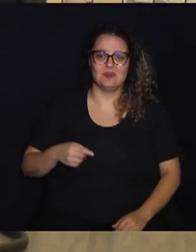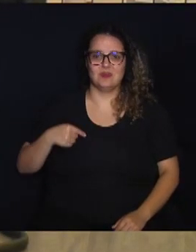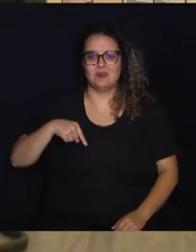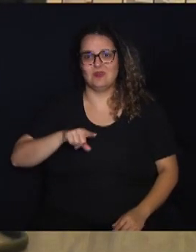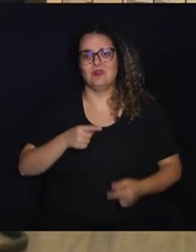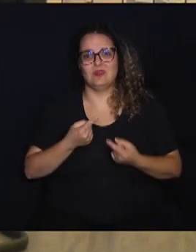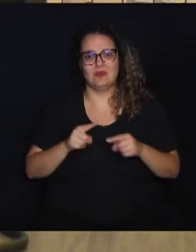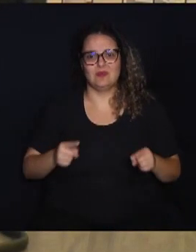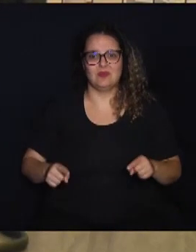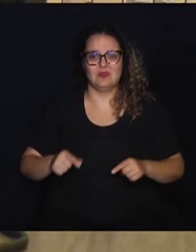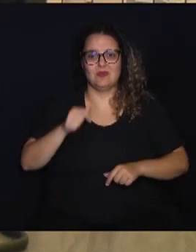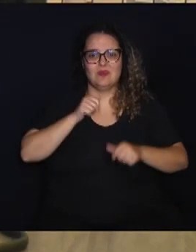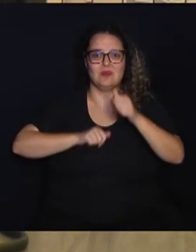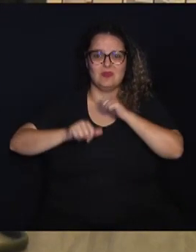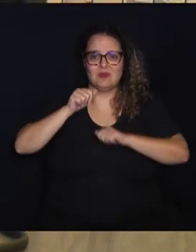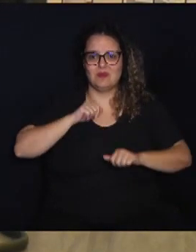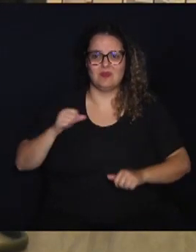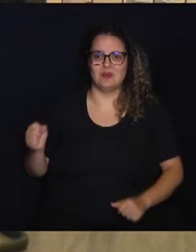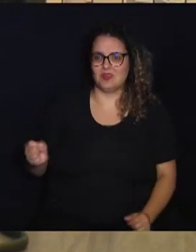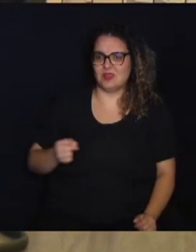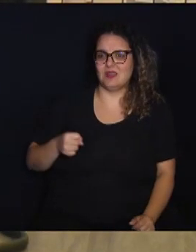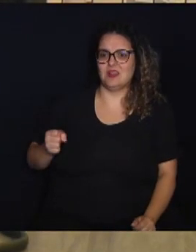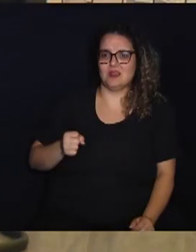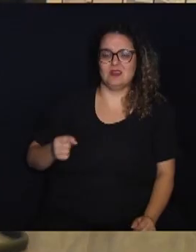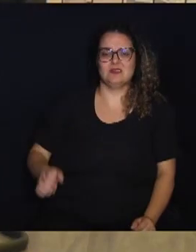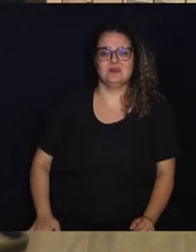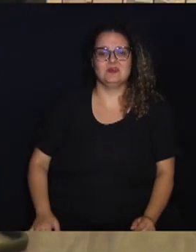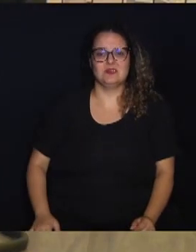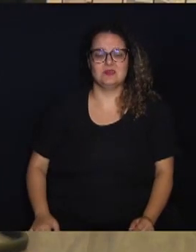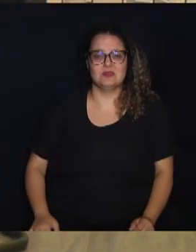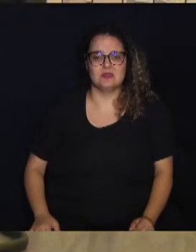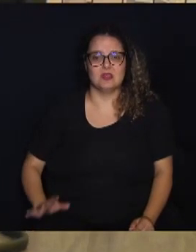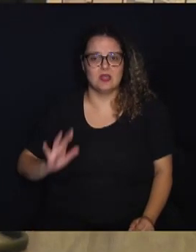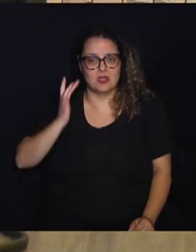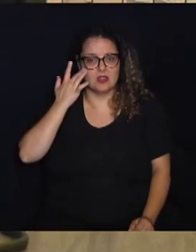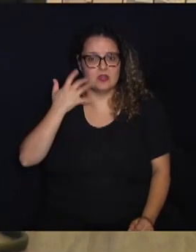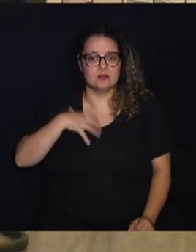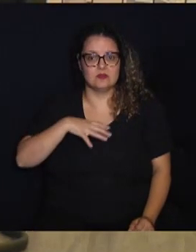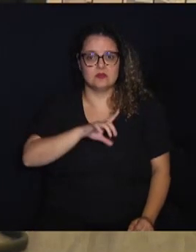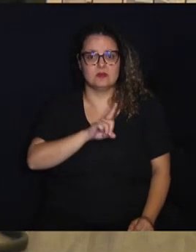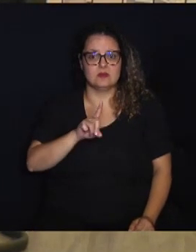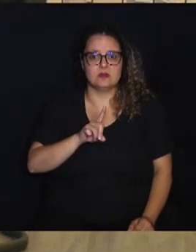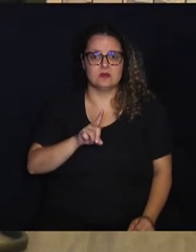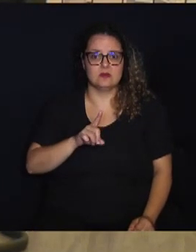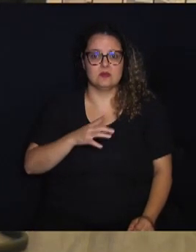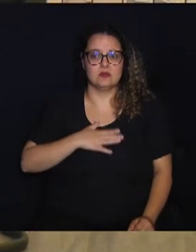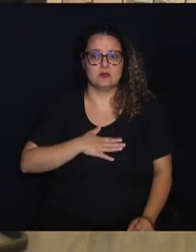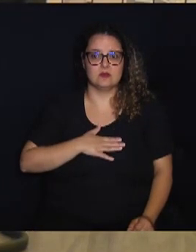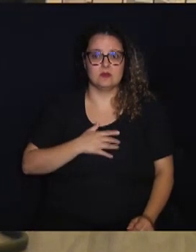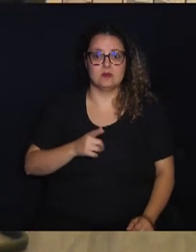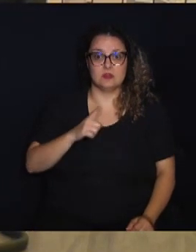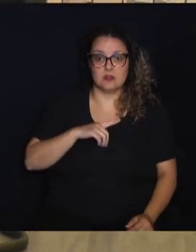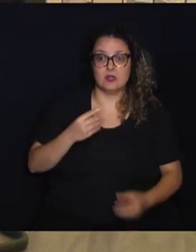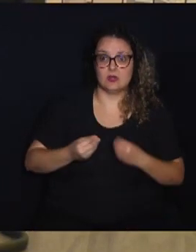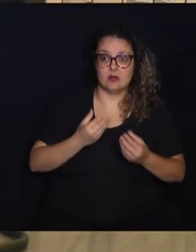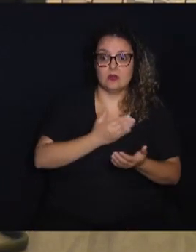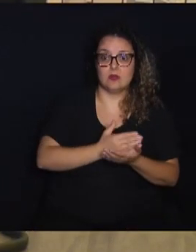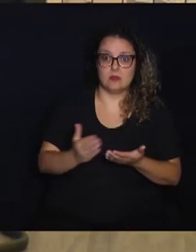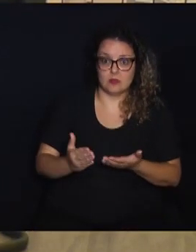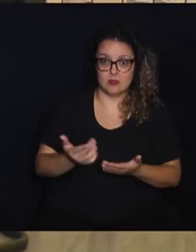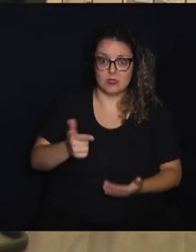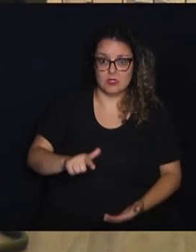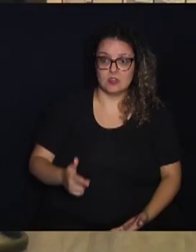tomei bebida alcoólica, tomei cerveja. Acho que isso não é pra mim. Tem como recomeçar de novo? Sempre vai ter.